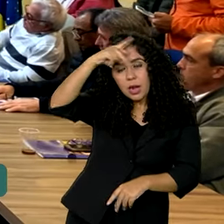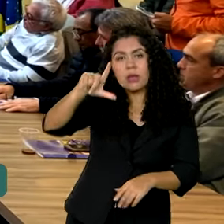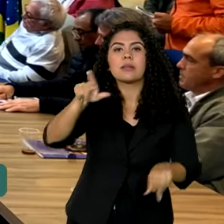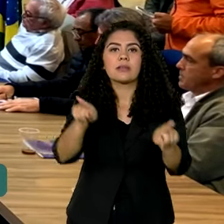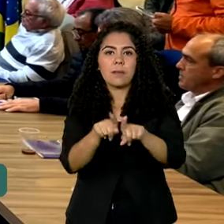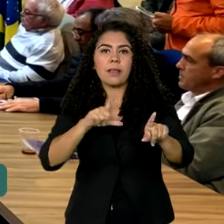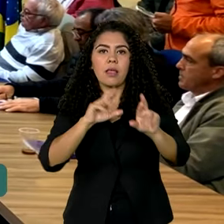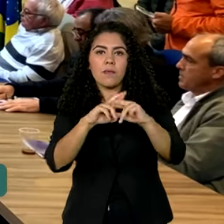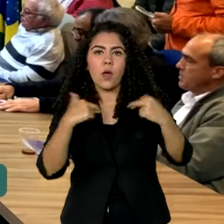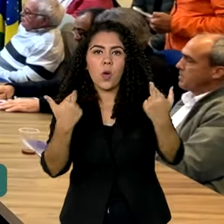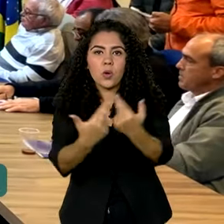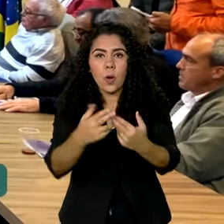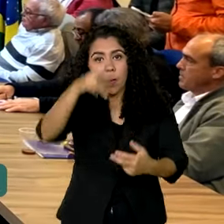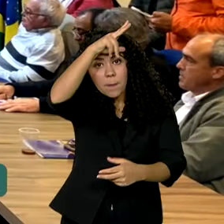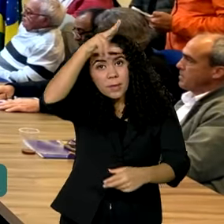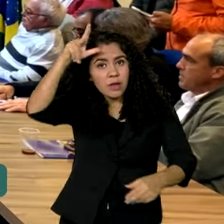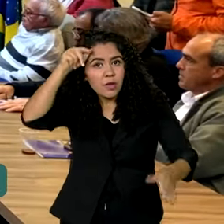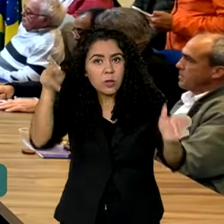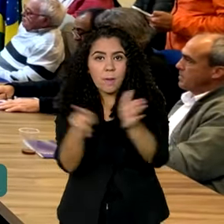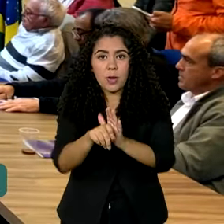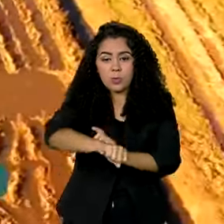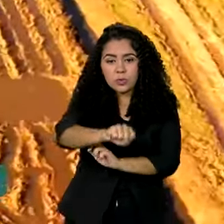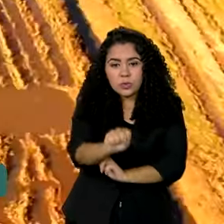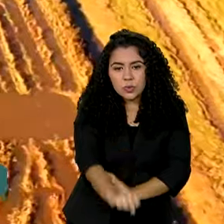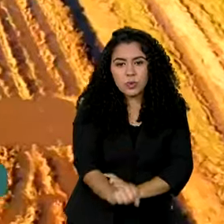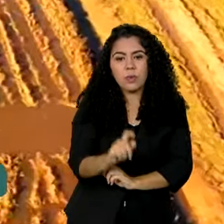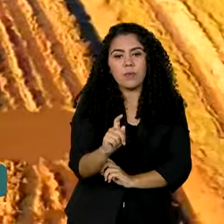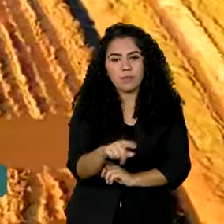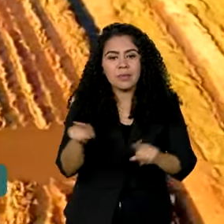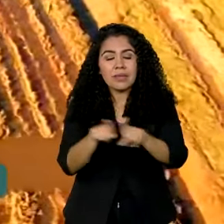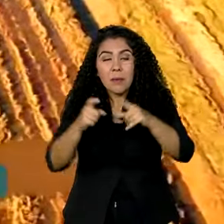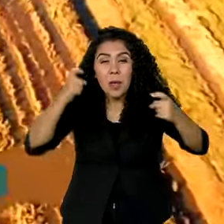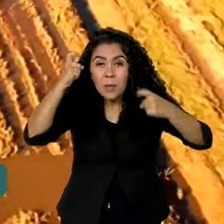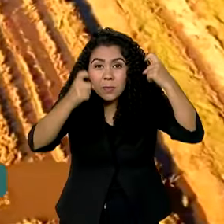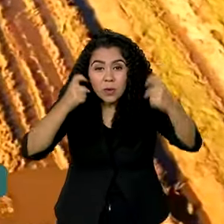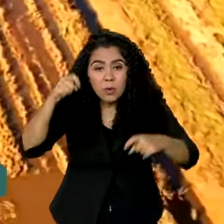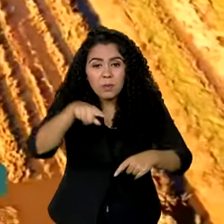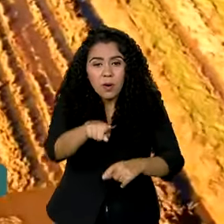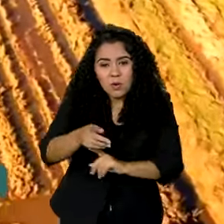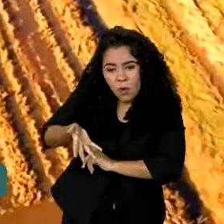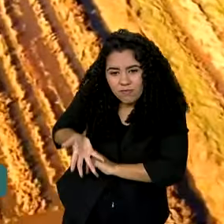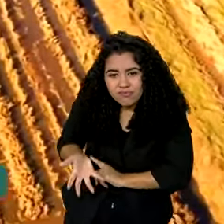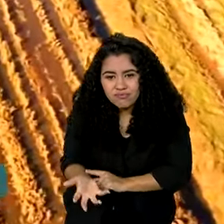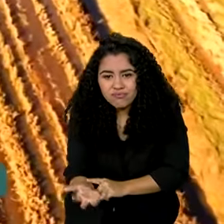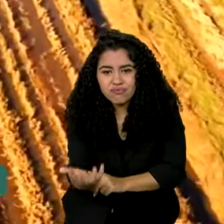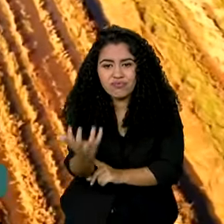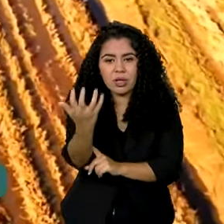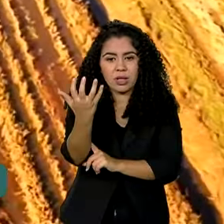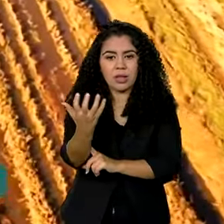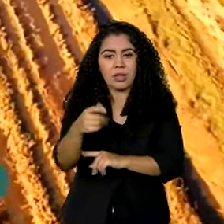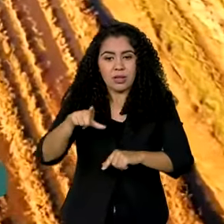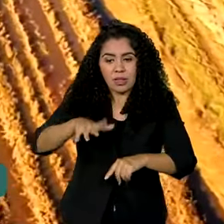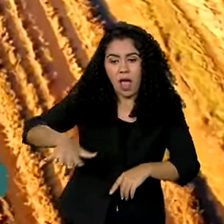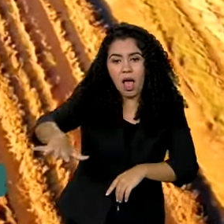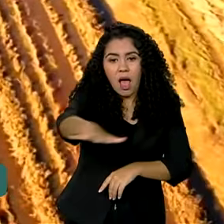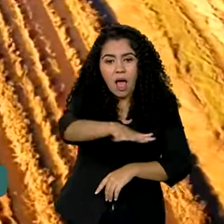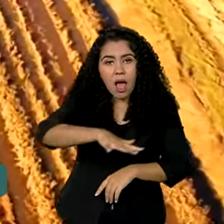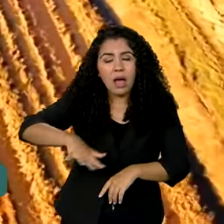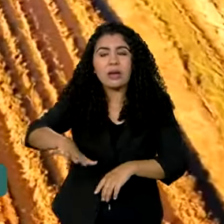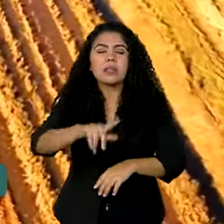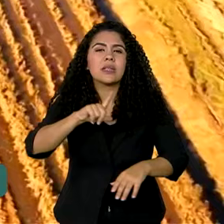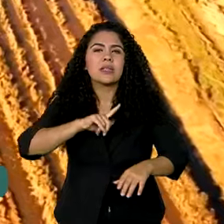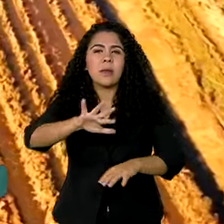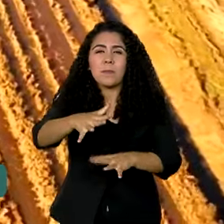do estado. Os prefeitos relataram a preocupação com a lavoura. Segundo eles, a Emater do estado